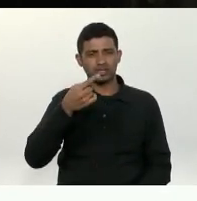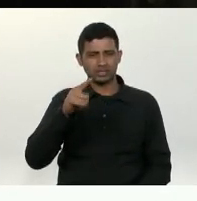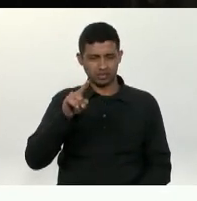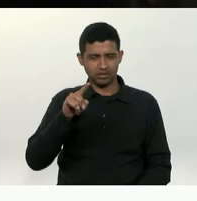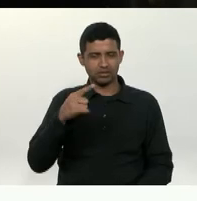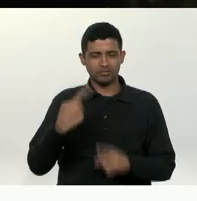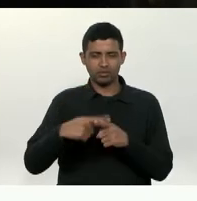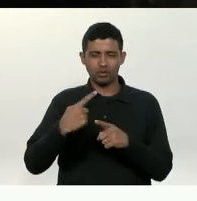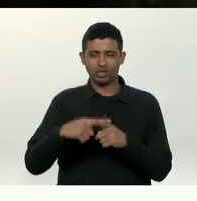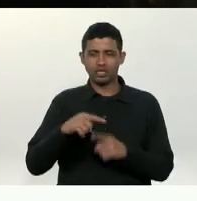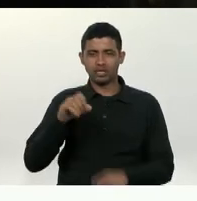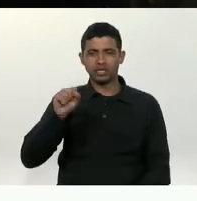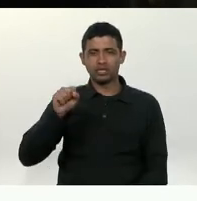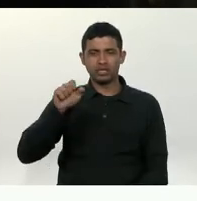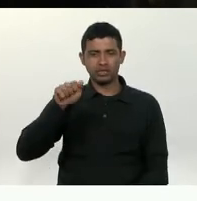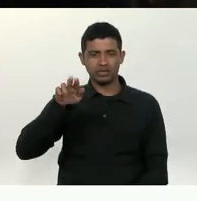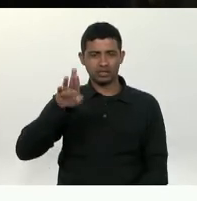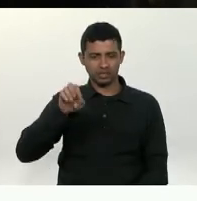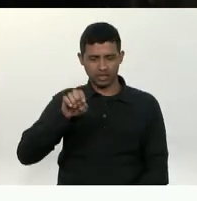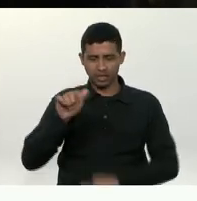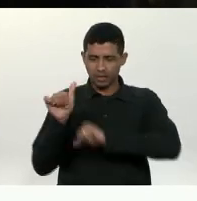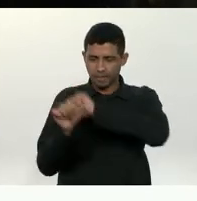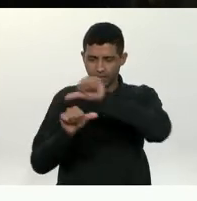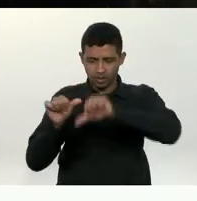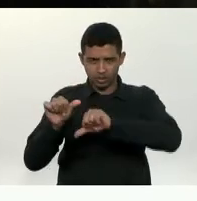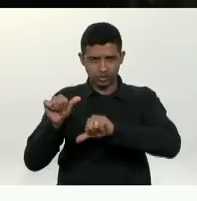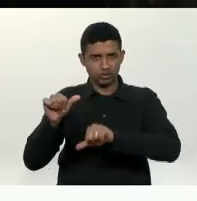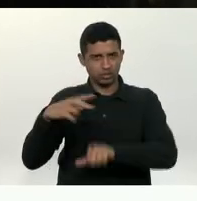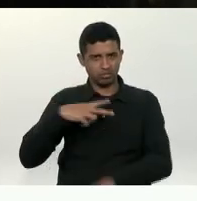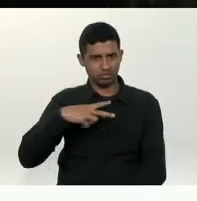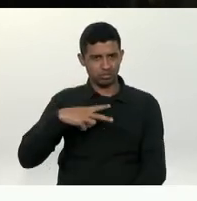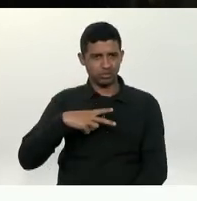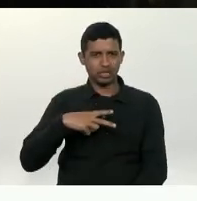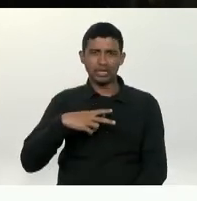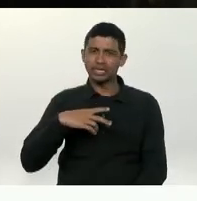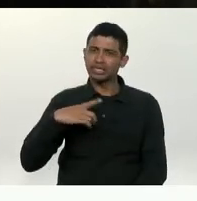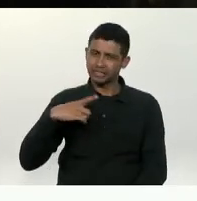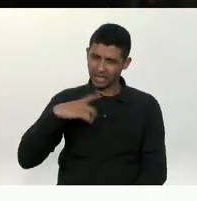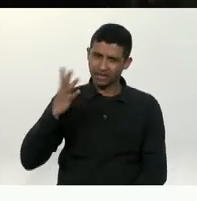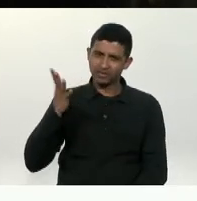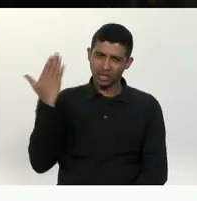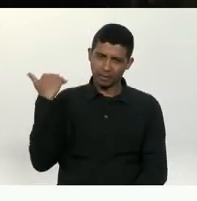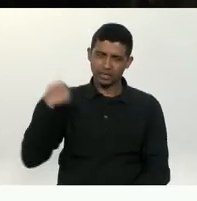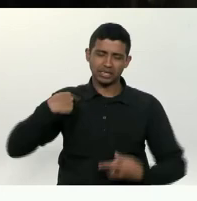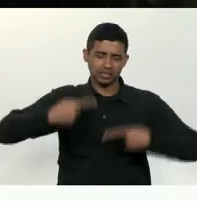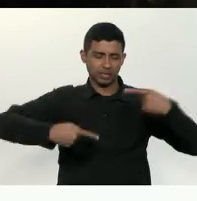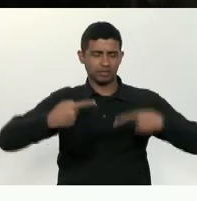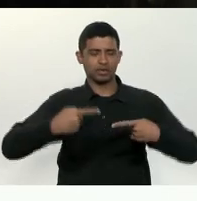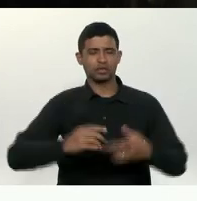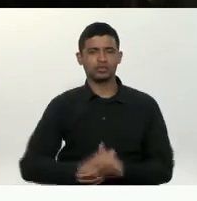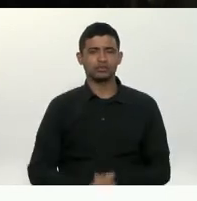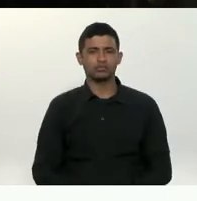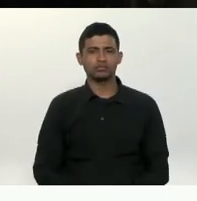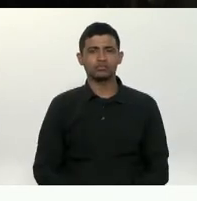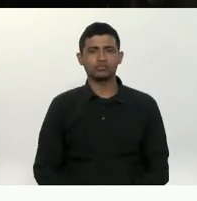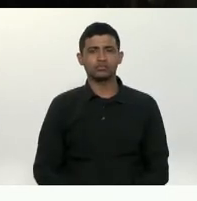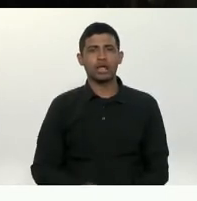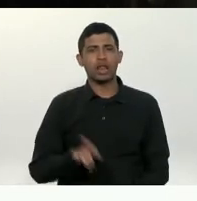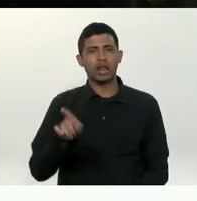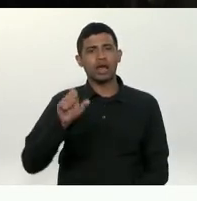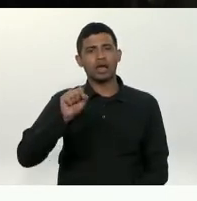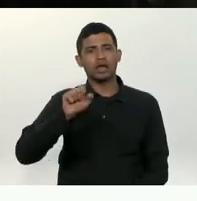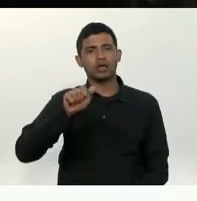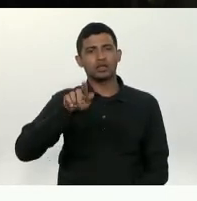aqui para o deputado Dionísio Lins. A SEG, quando foi, esse debate já houve aqui no âmbito da CPI, a SEG, quando foi privatizada, ela foi